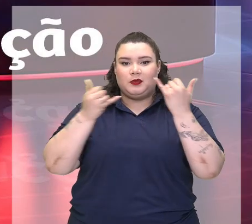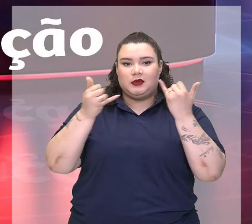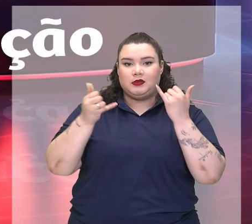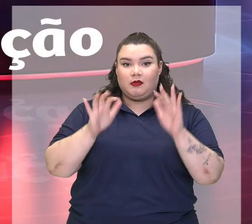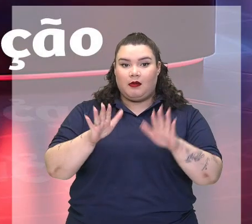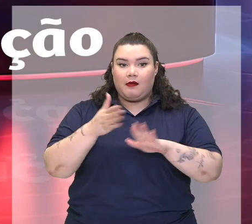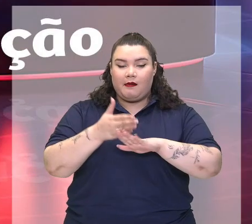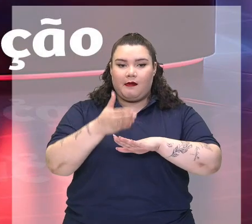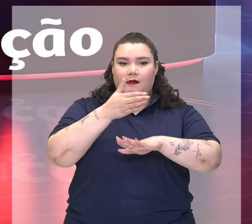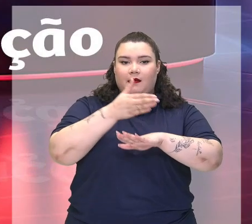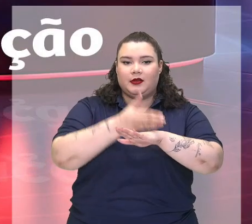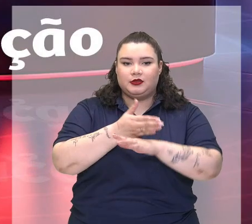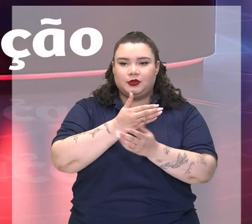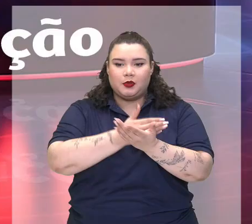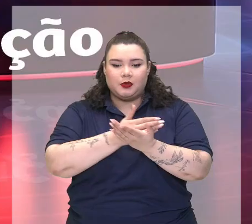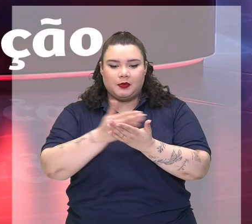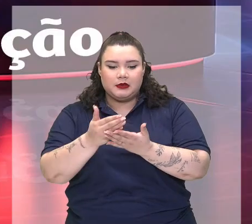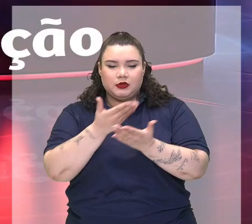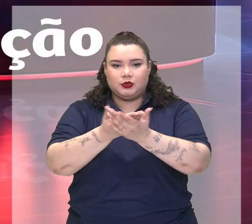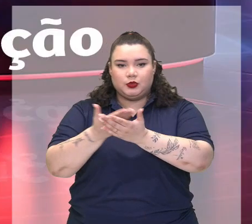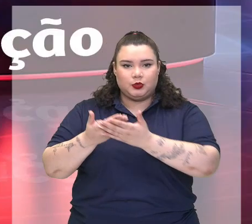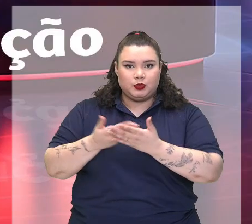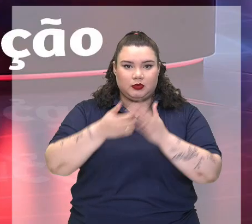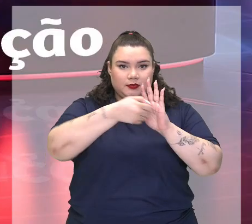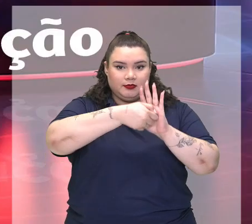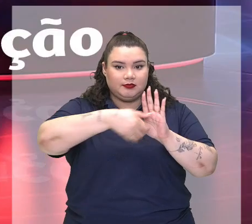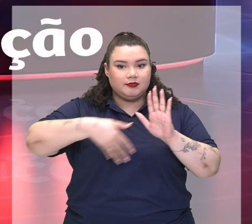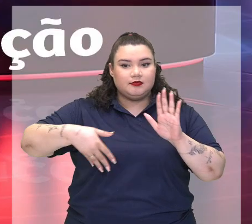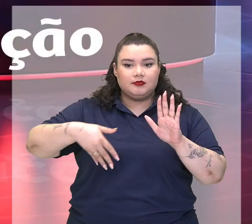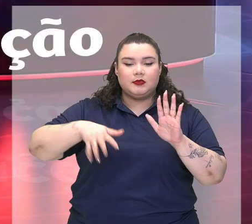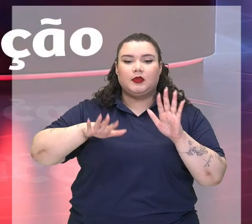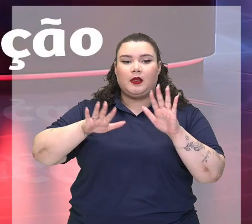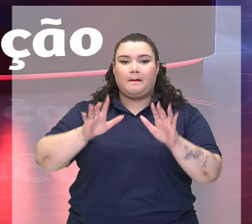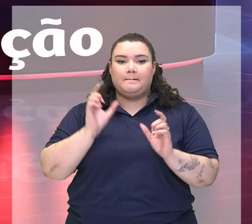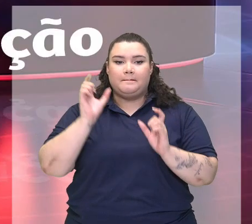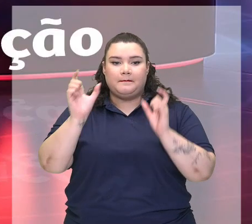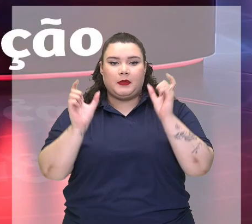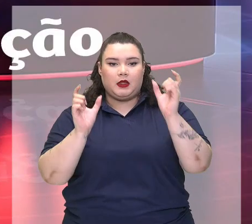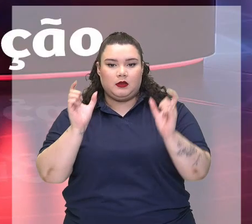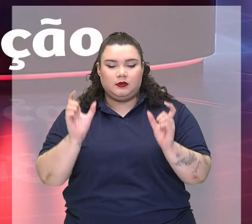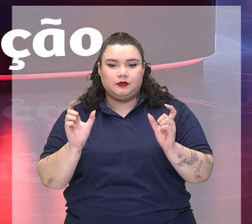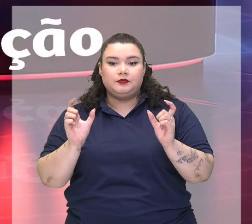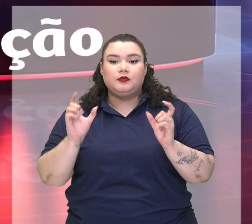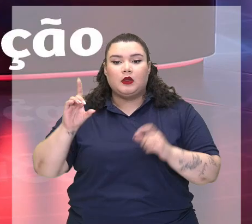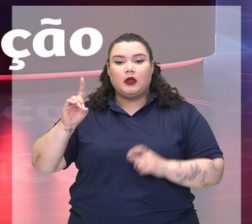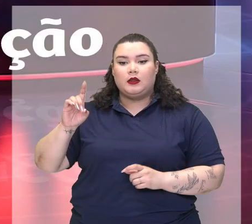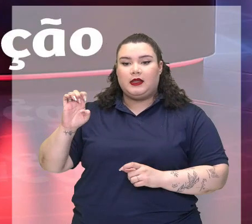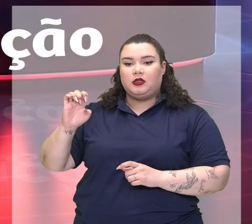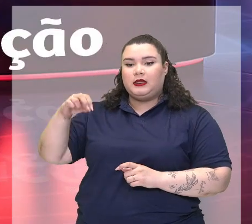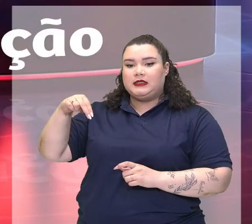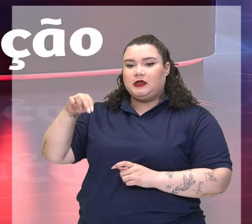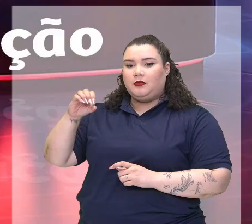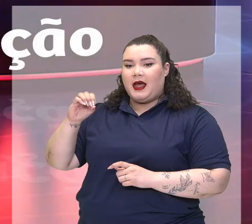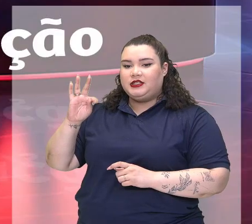de desenvolver as figuras de linguagem, as palavras denotação